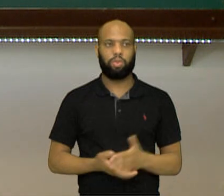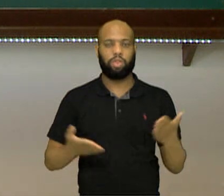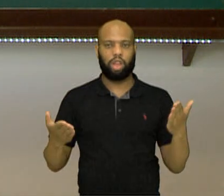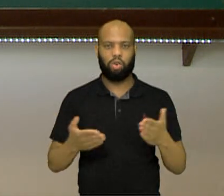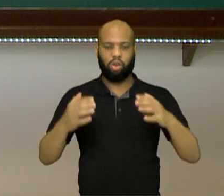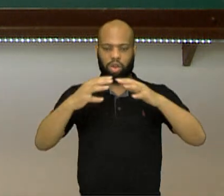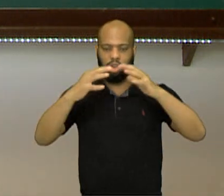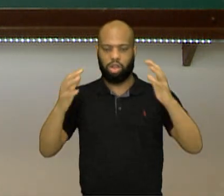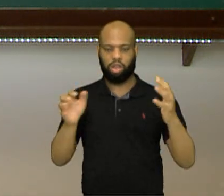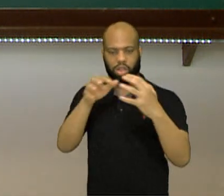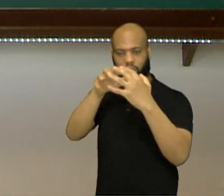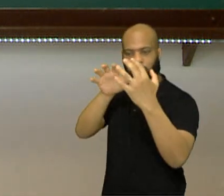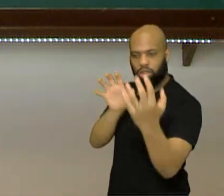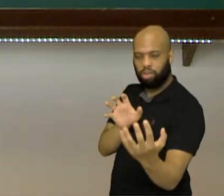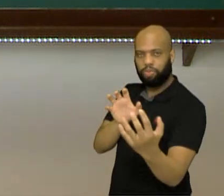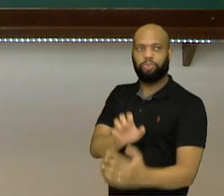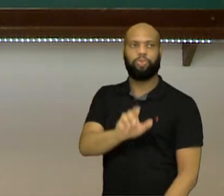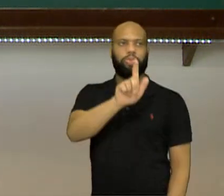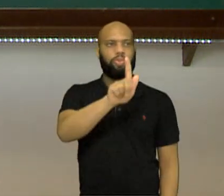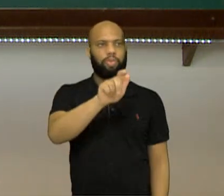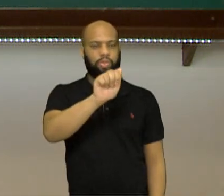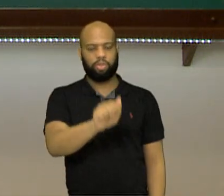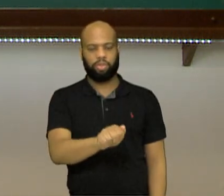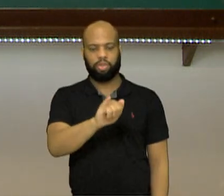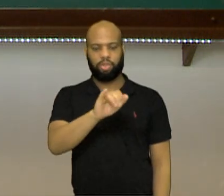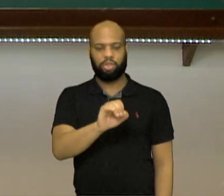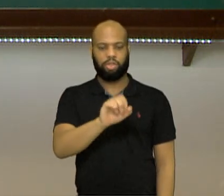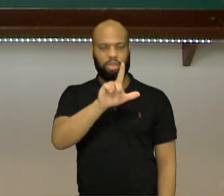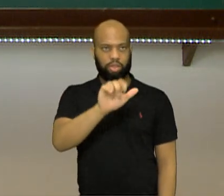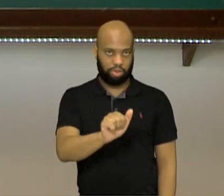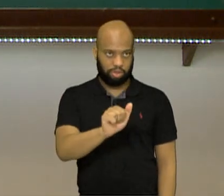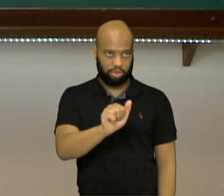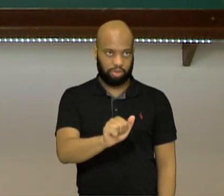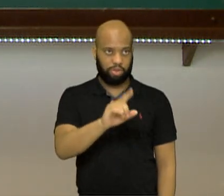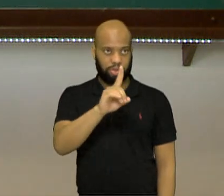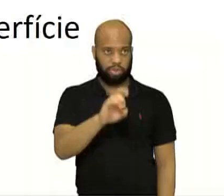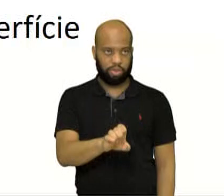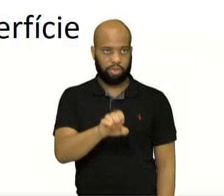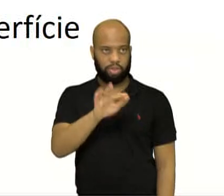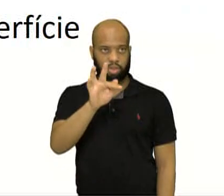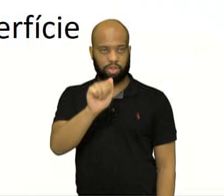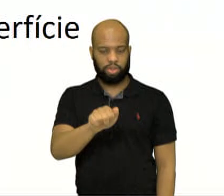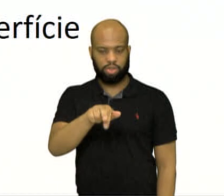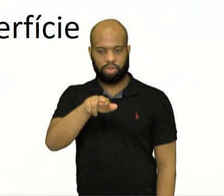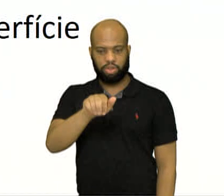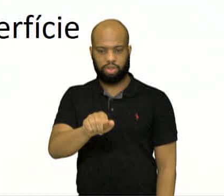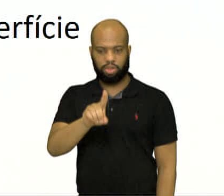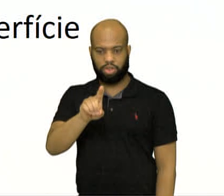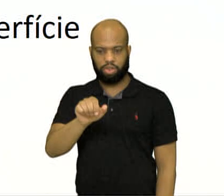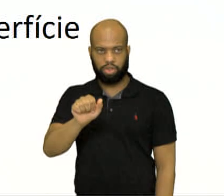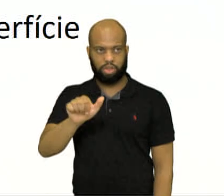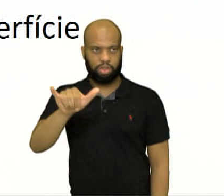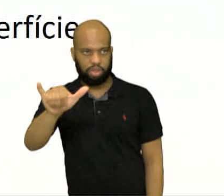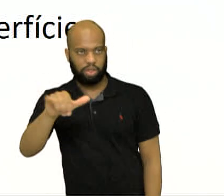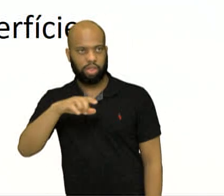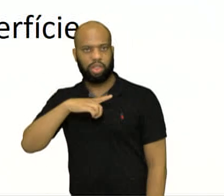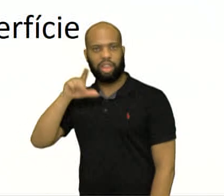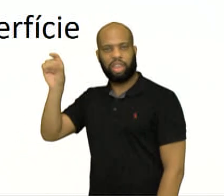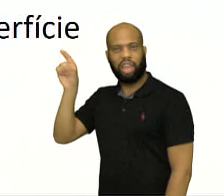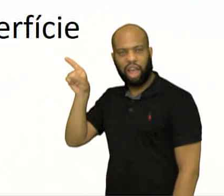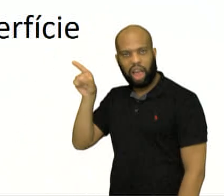também existe um sistema, vocês já devem ter visto, a gaiola de Faraday, né? Esse daqui é um gerador de Tesla